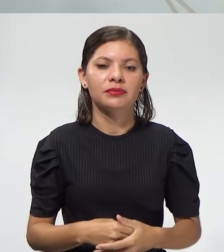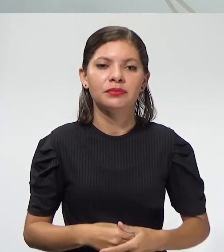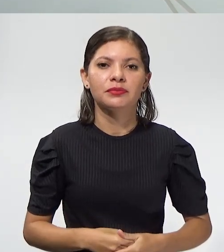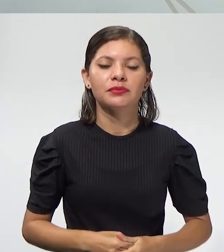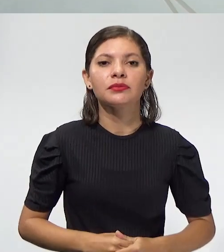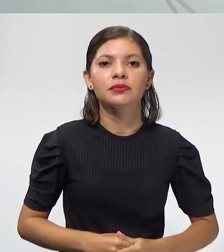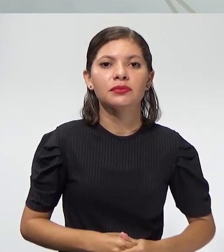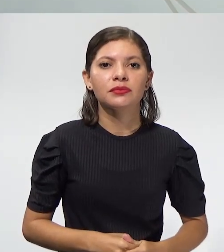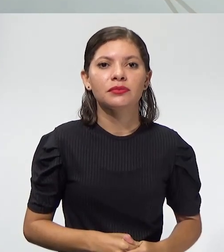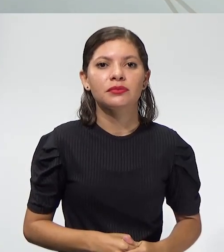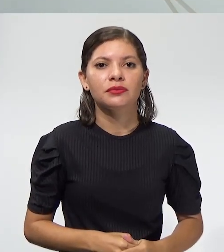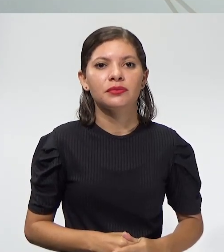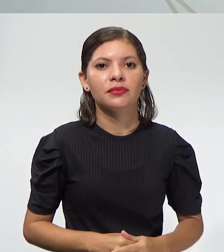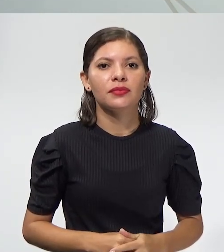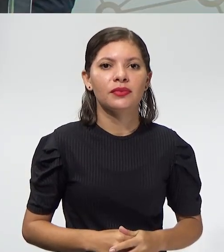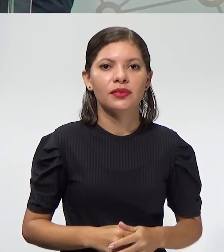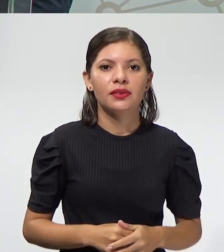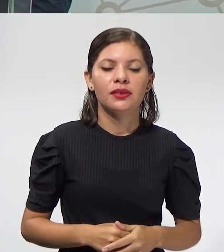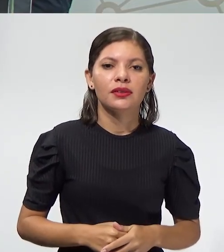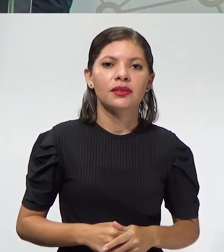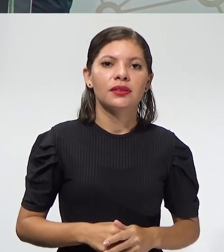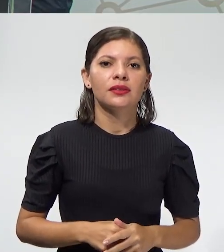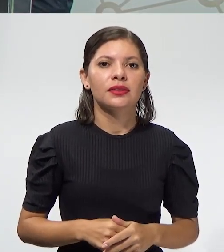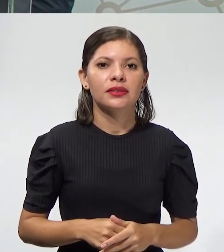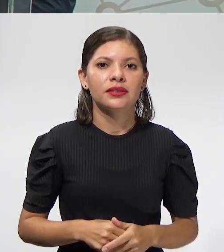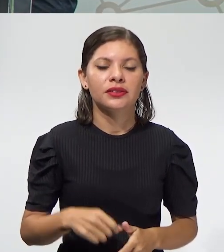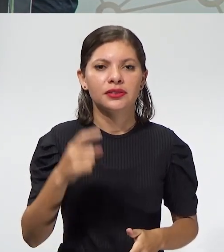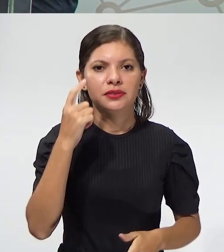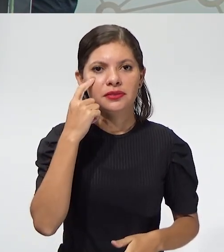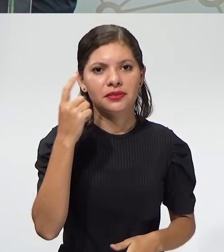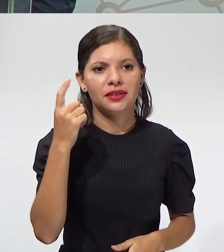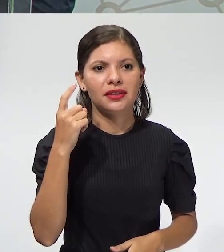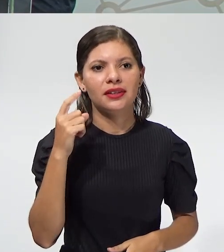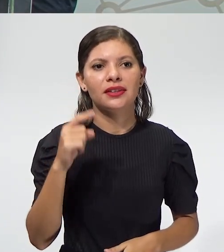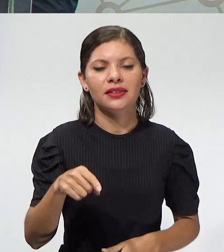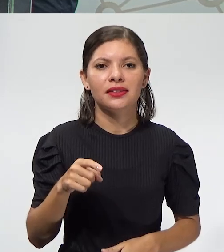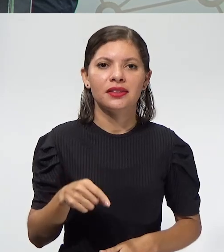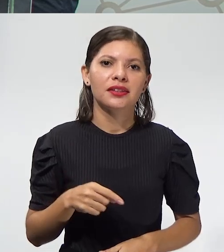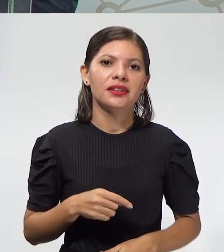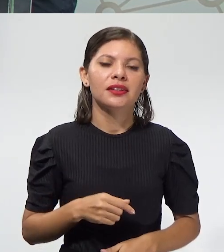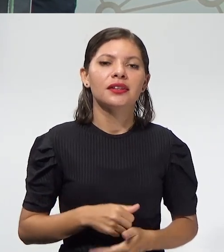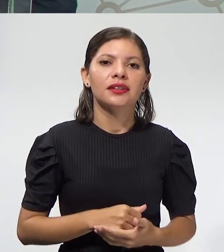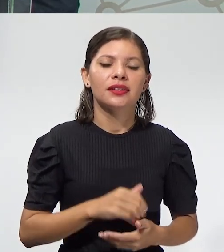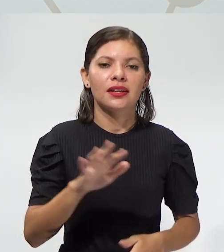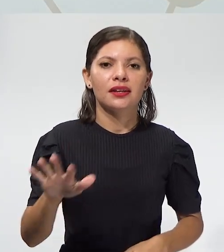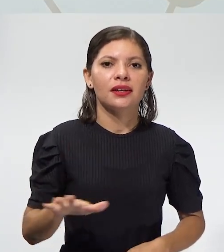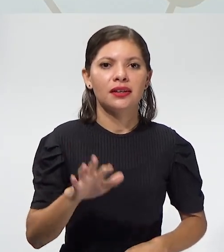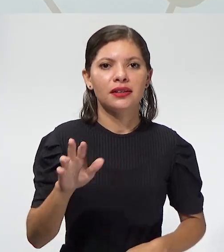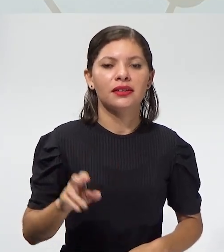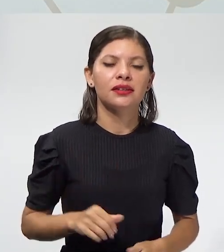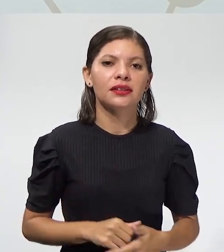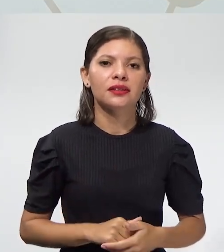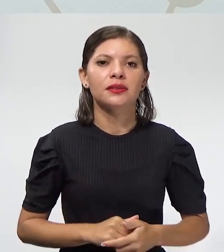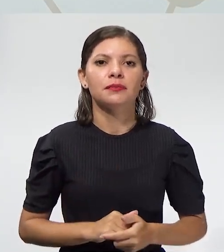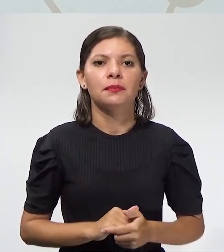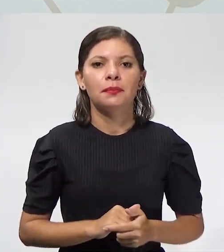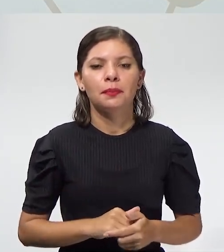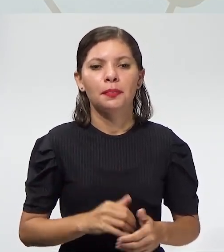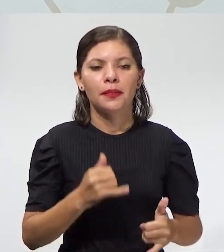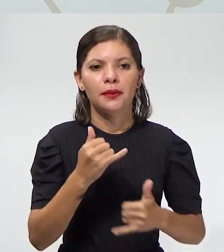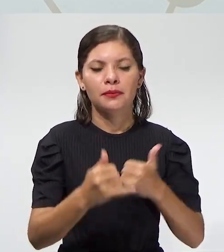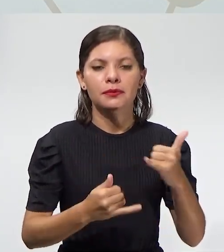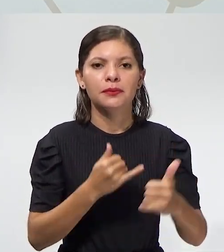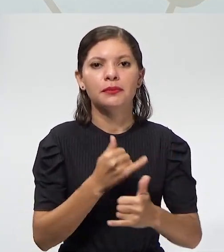com a especialização. Isso, né? Isso é muito comum de ver na área que eu sou formado, né? Falei para vocês que eu sou